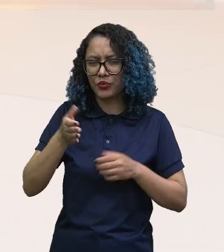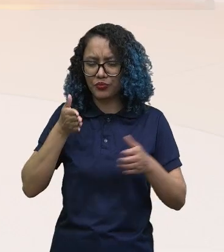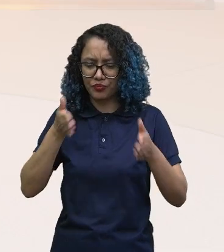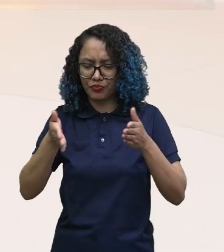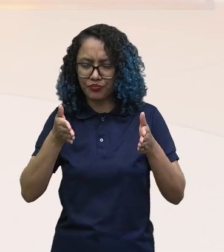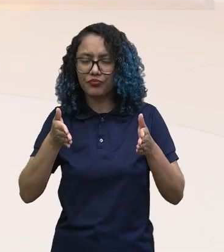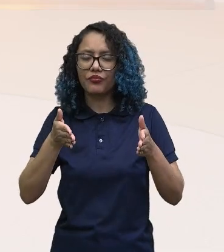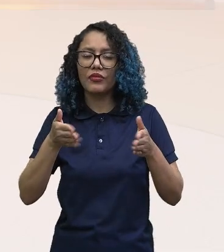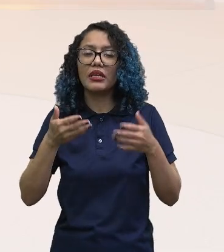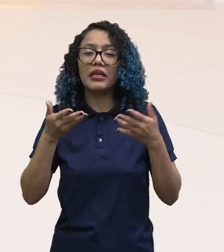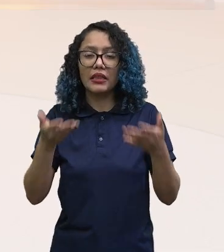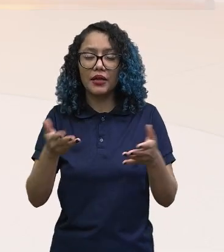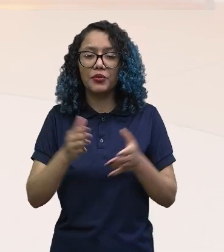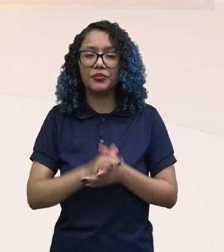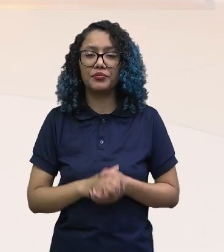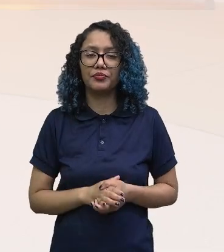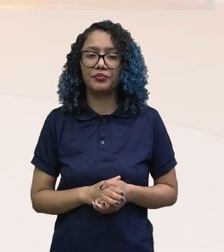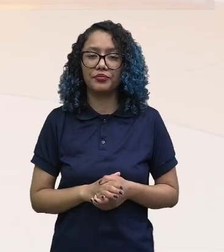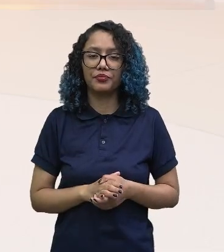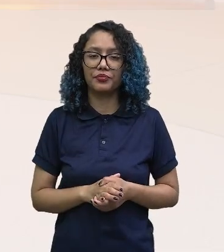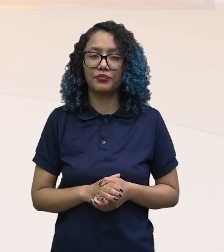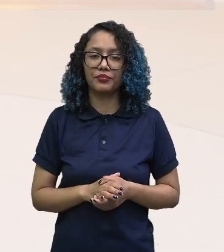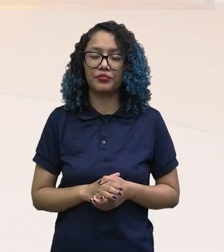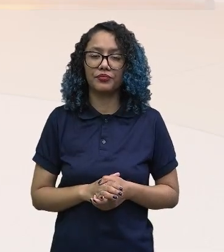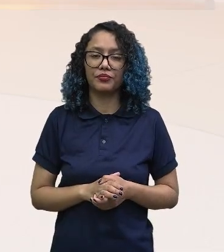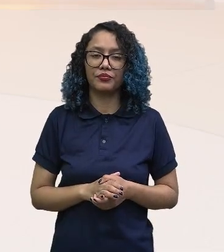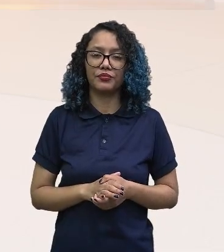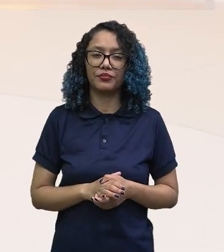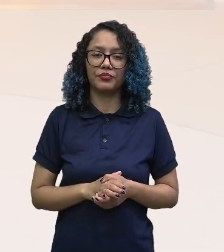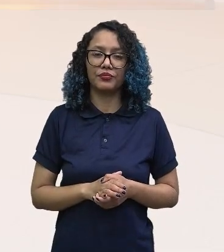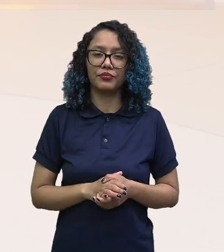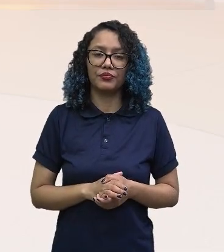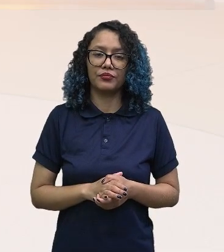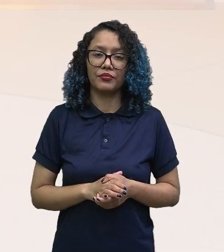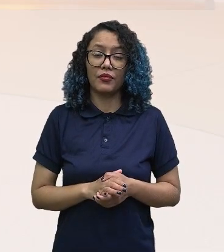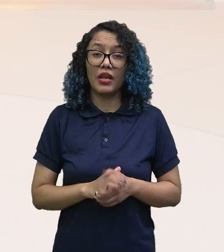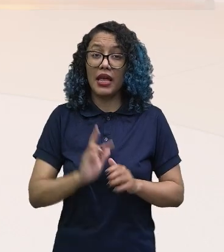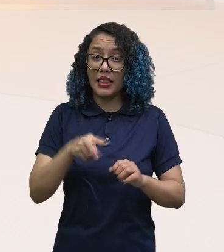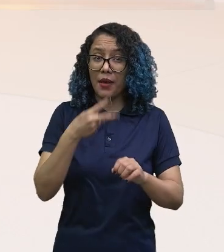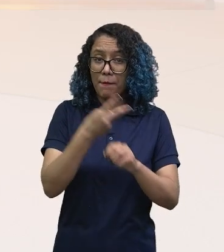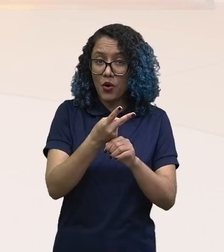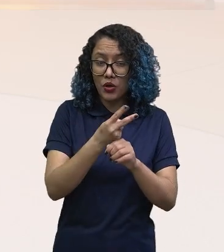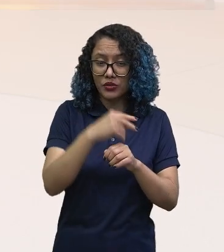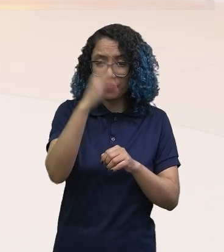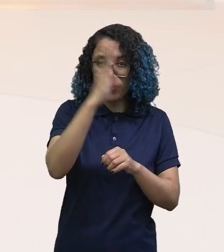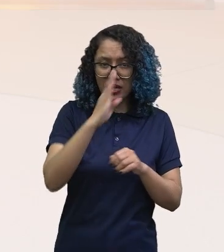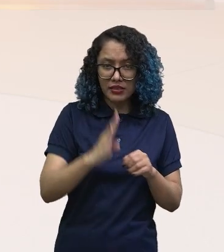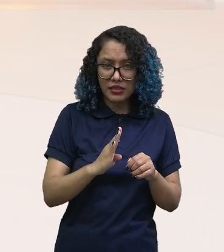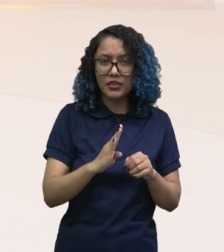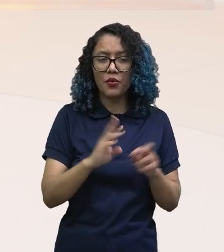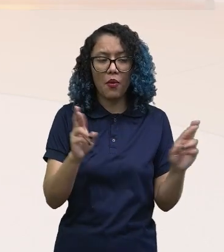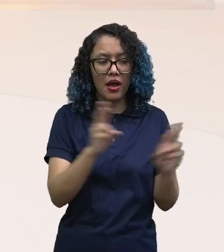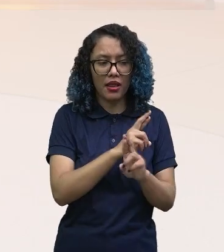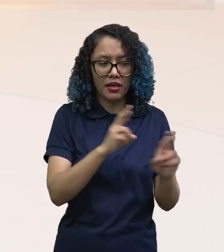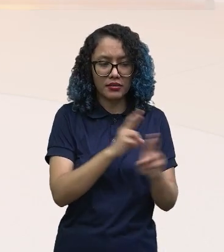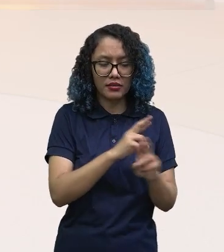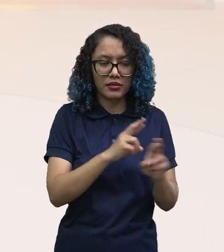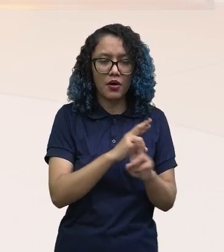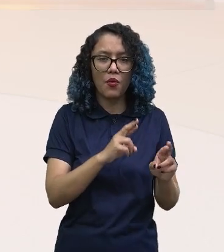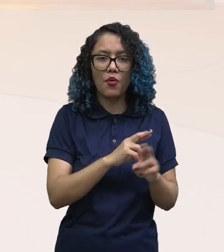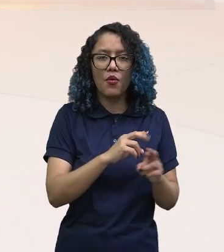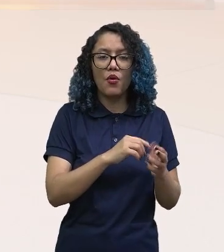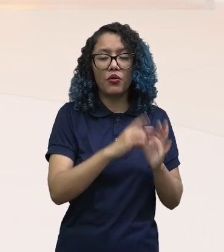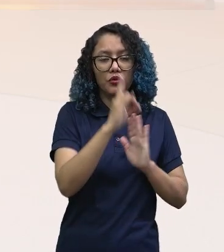o Brasil ele vai dialogar com os direitos humanos, né, universais, principalmente